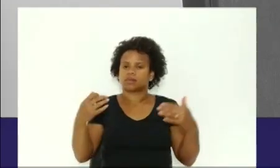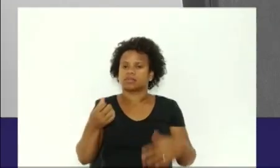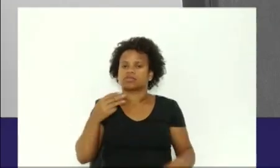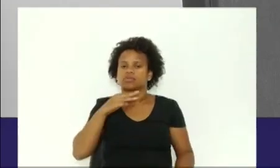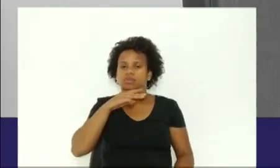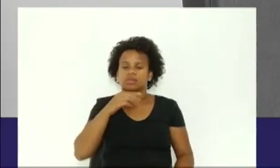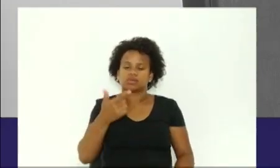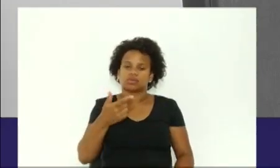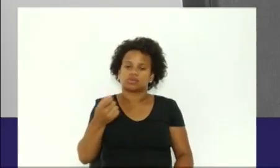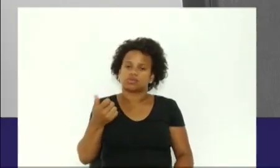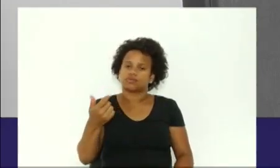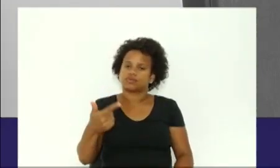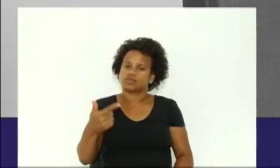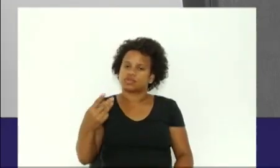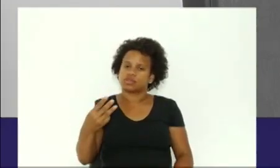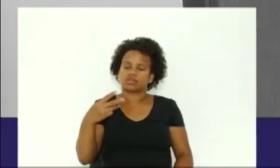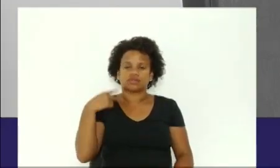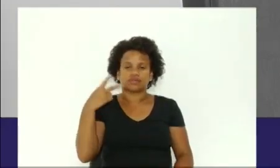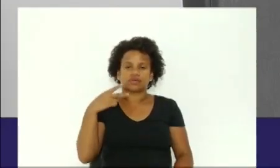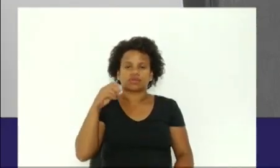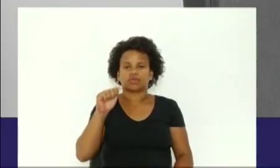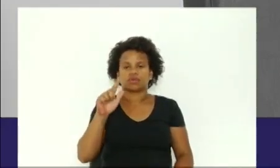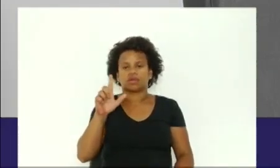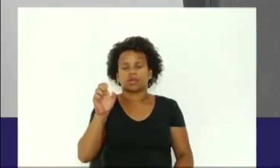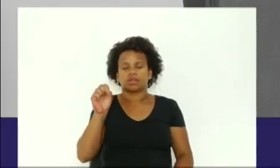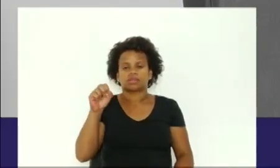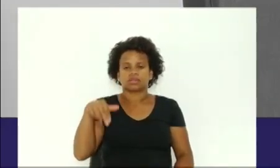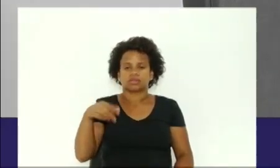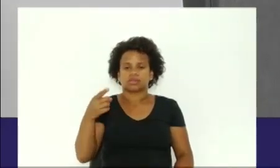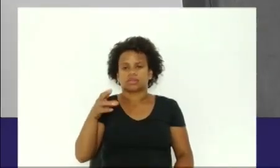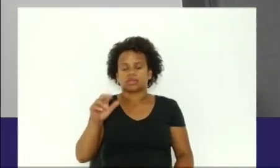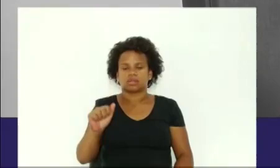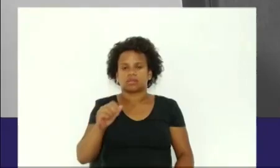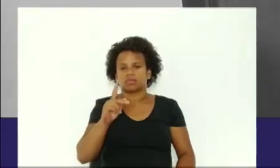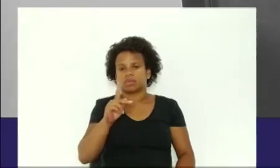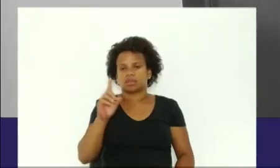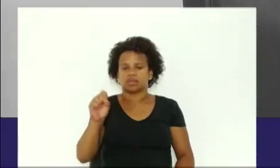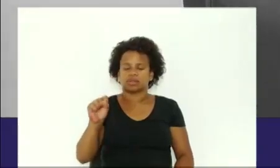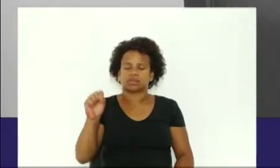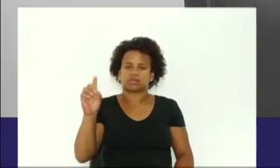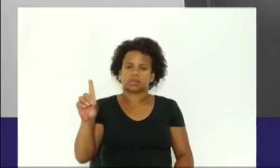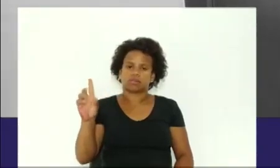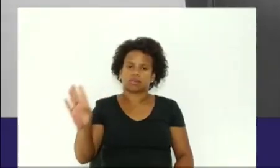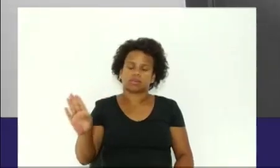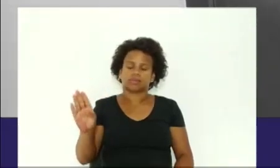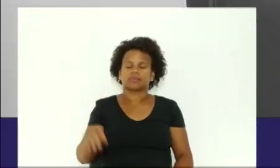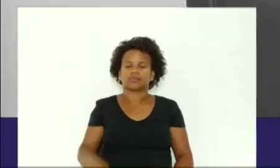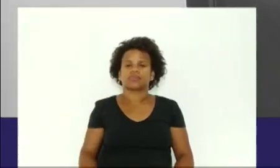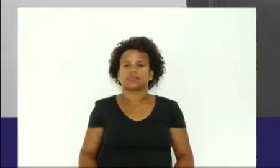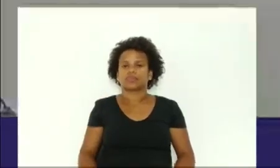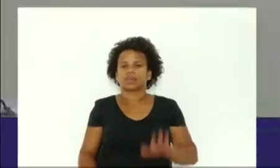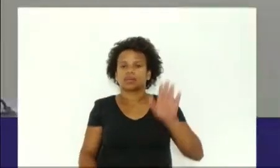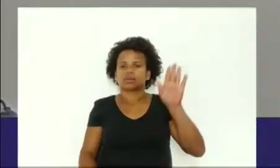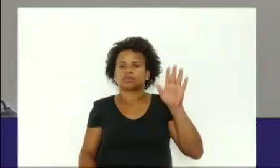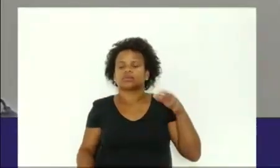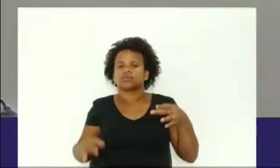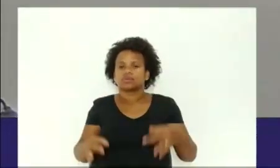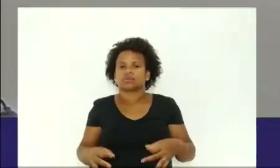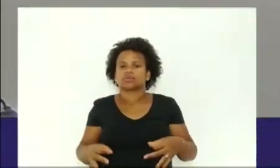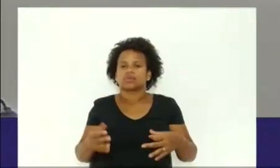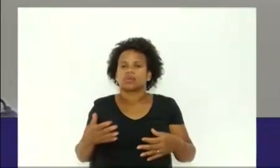vereadora autora Alessandra Luquezzi, PSDB. Questão de ordem, gostaria